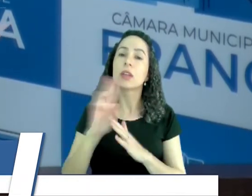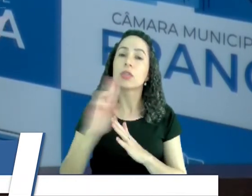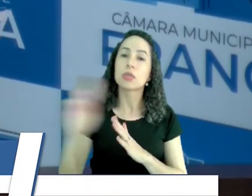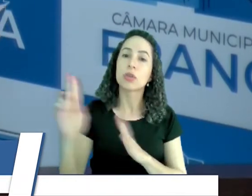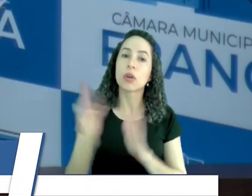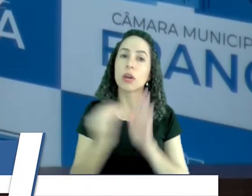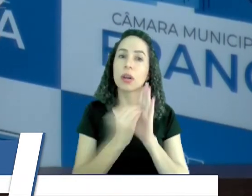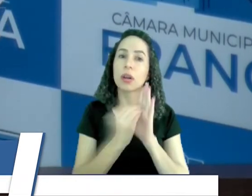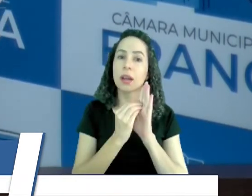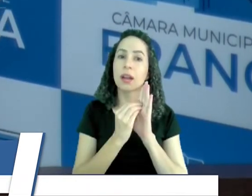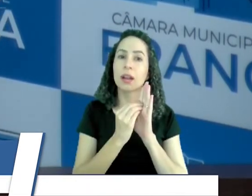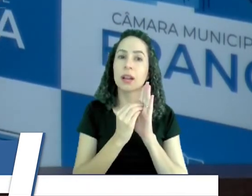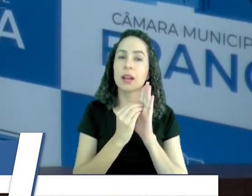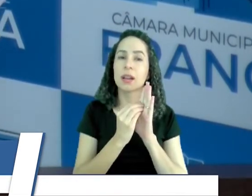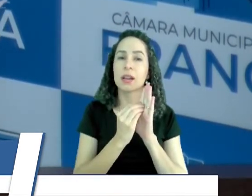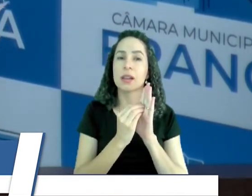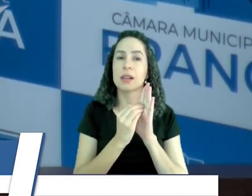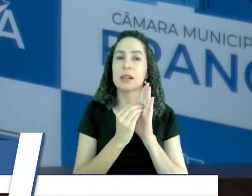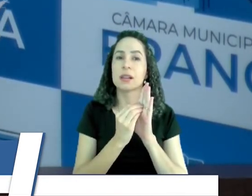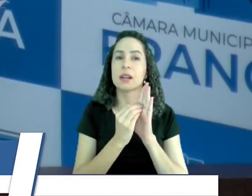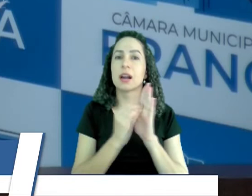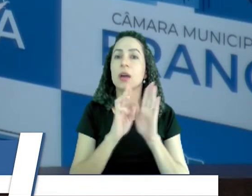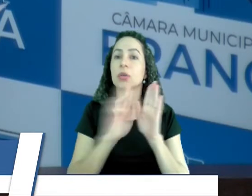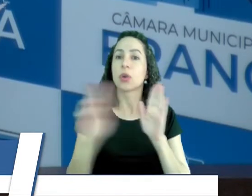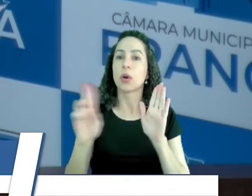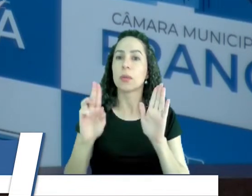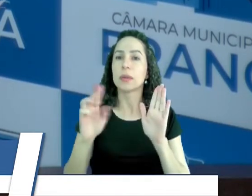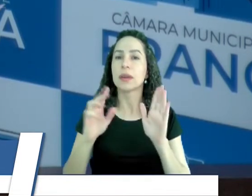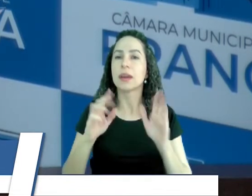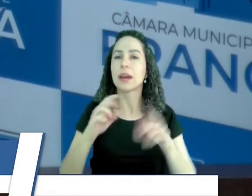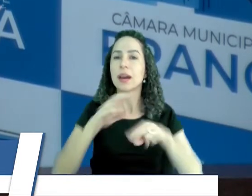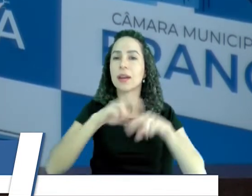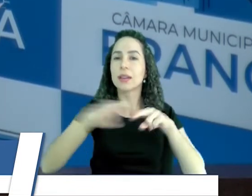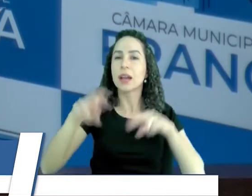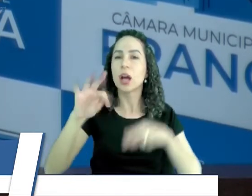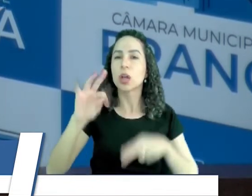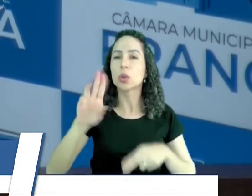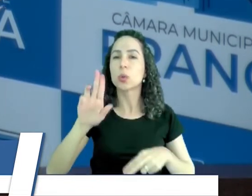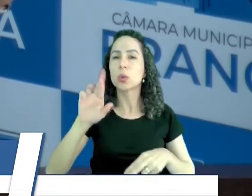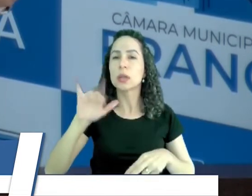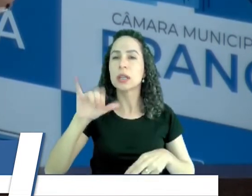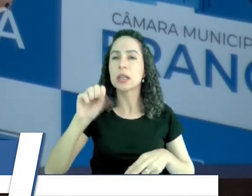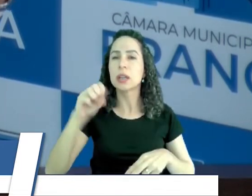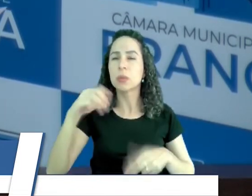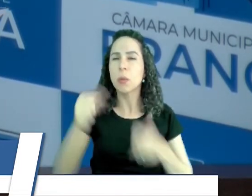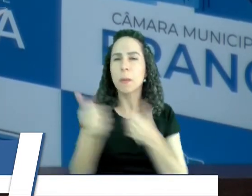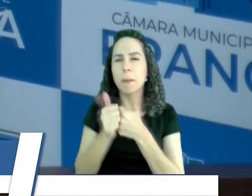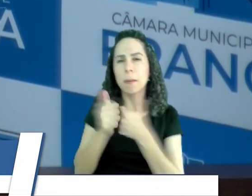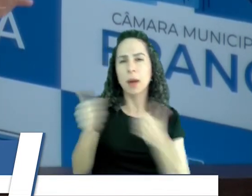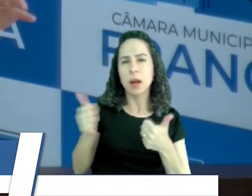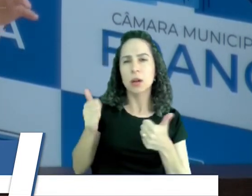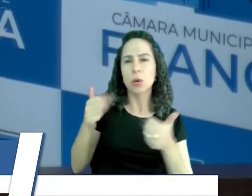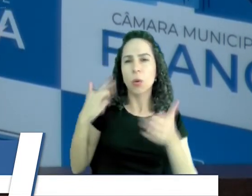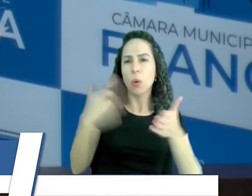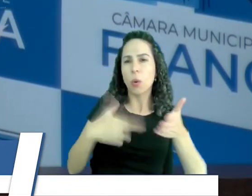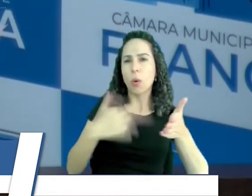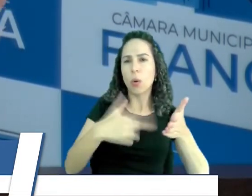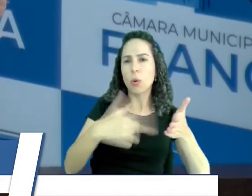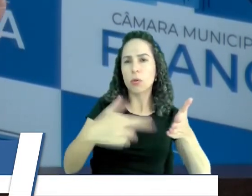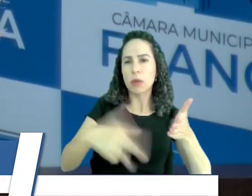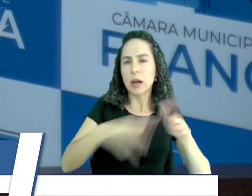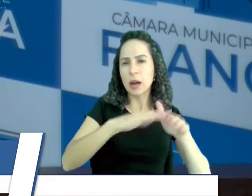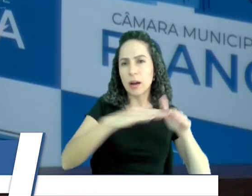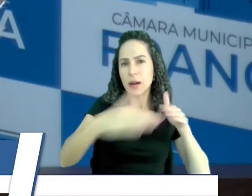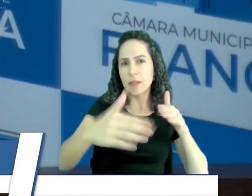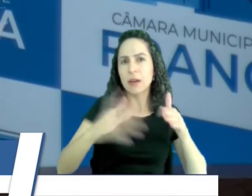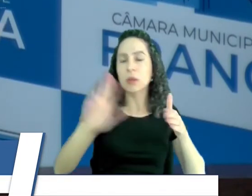fosse dado ao terminal de turismo que é anexo à rodoviária na lateral. Aquela plataforma, gostaria